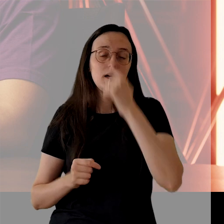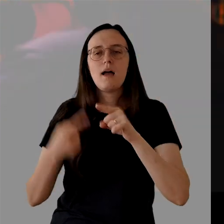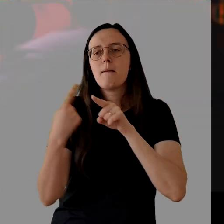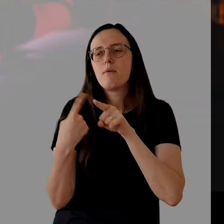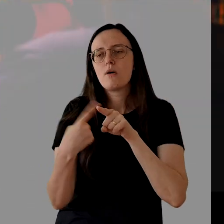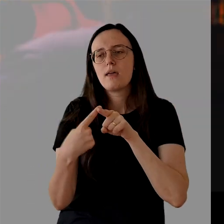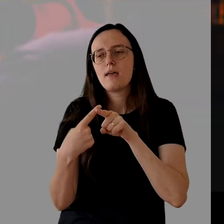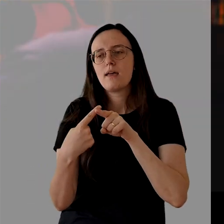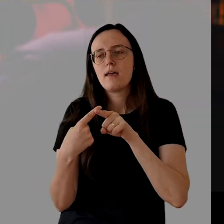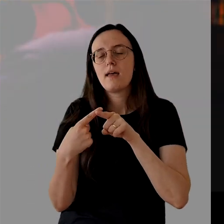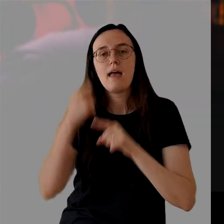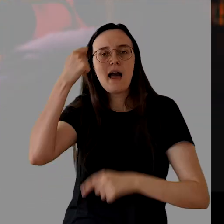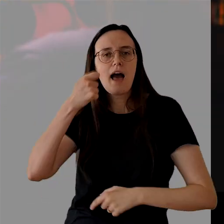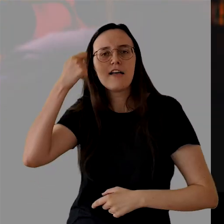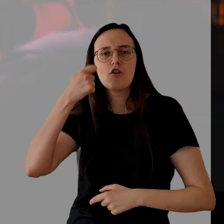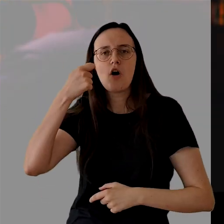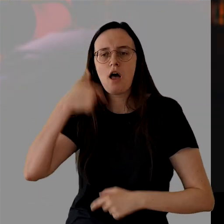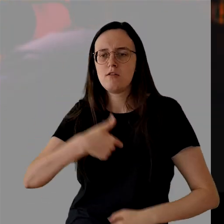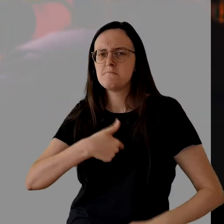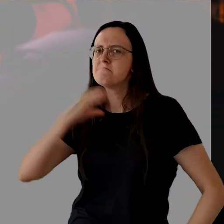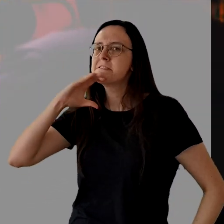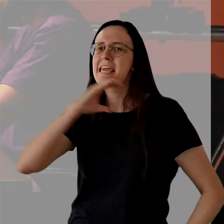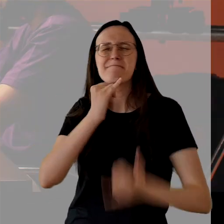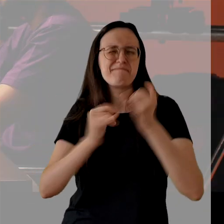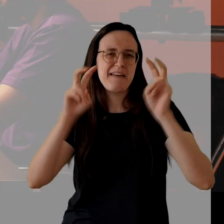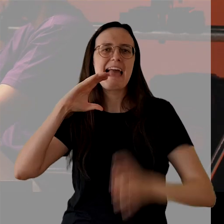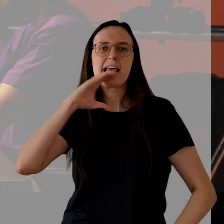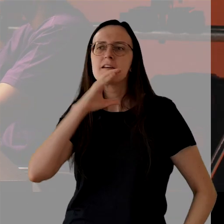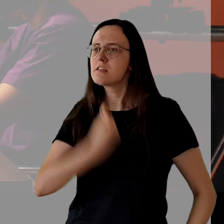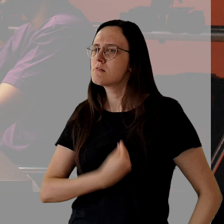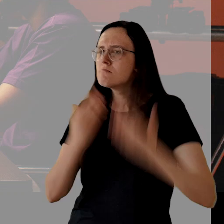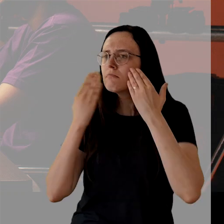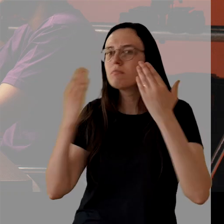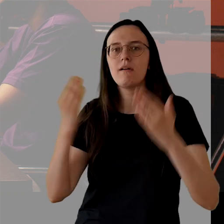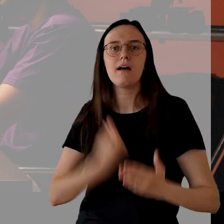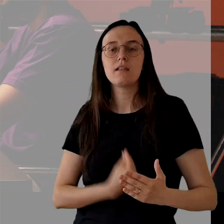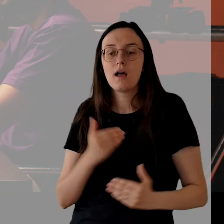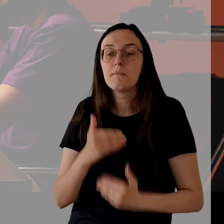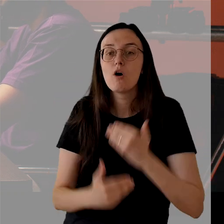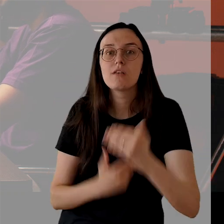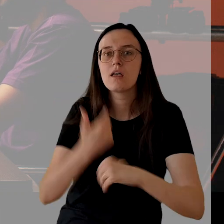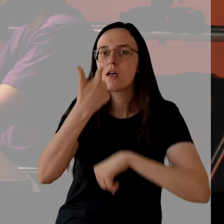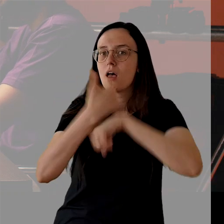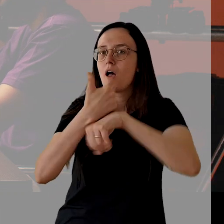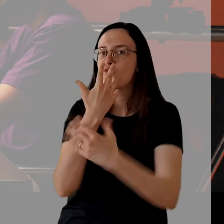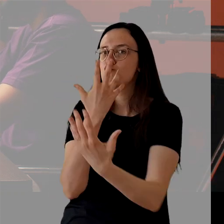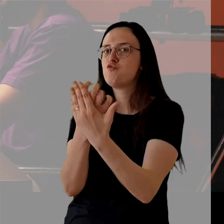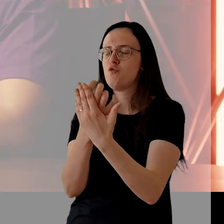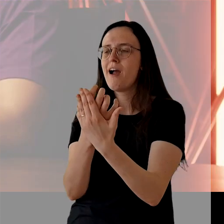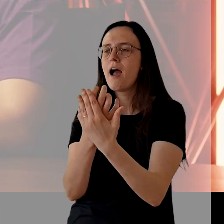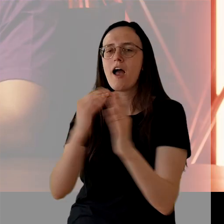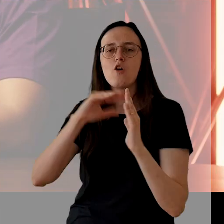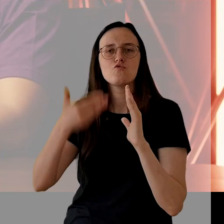Principalmente porque o ator tá quente ali na cena, sabe? Os atores, eles estão no processo deles. Então, tá tudo